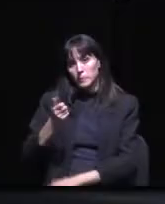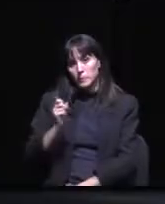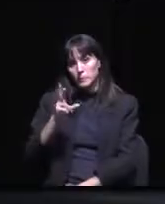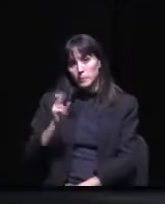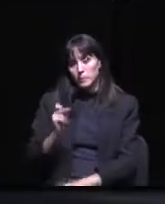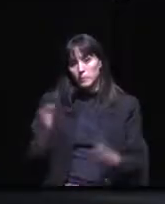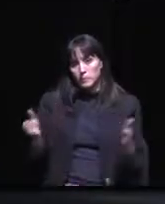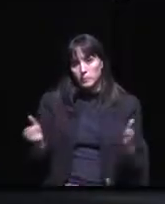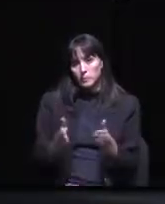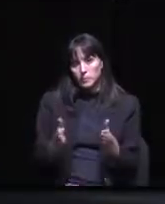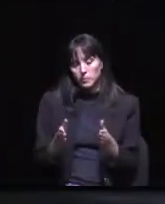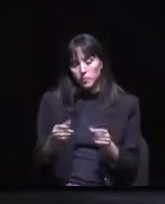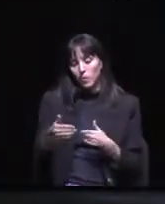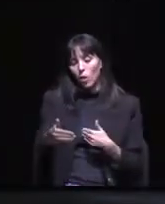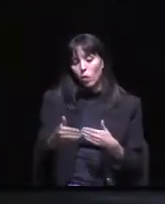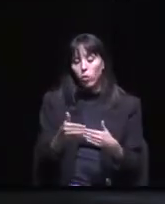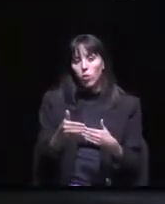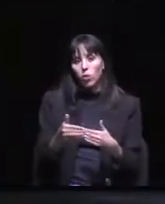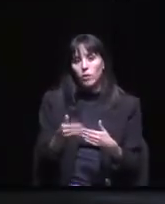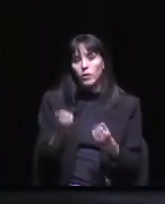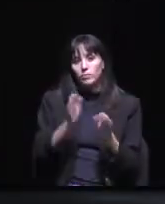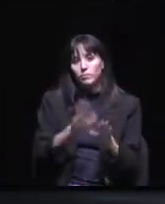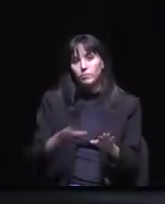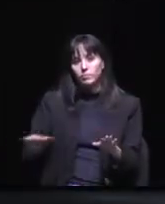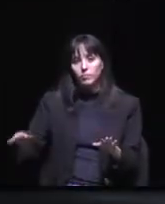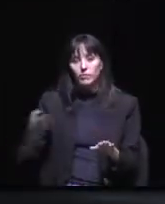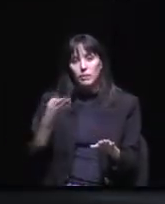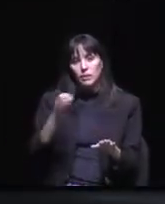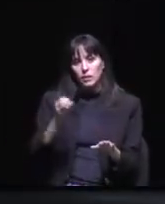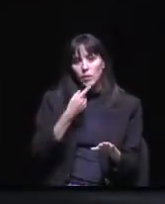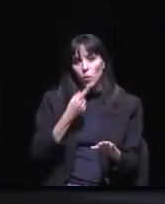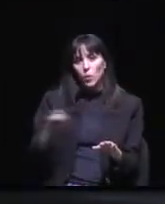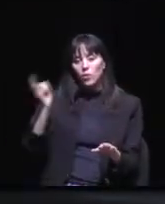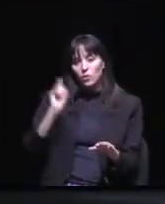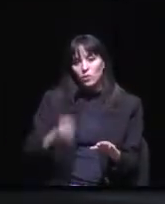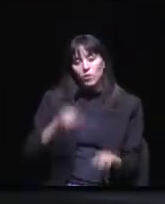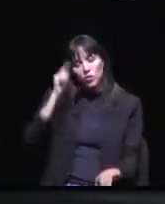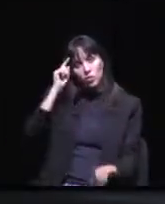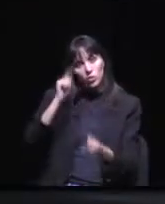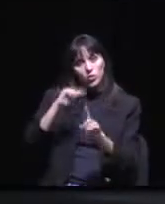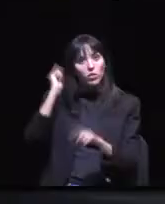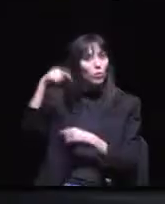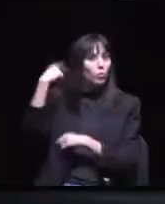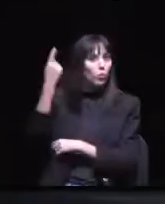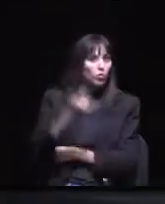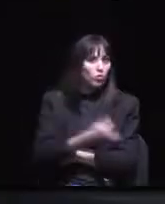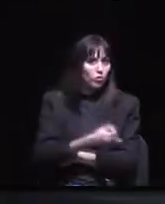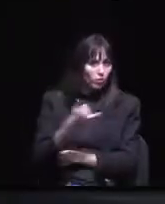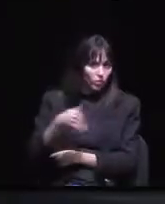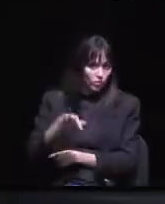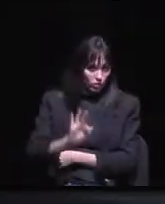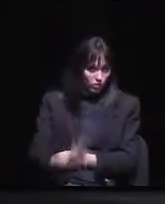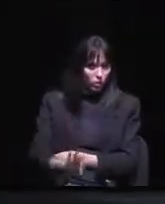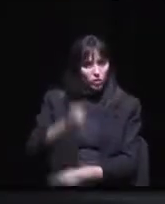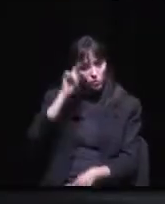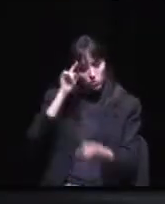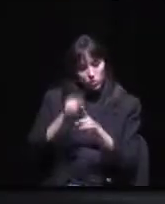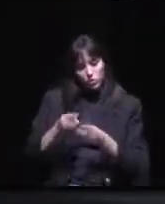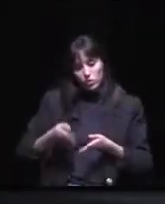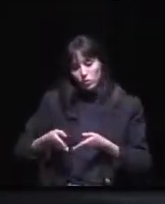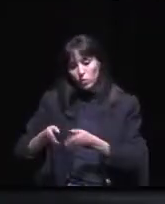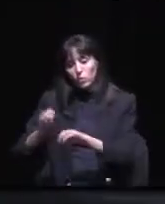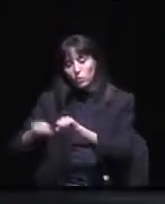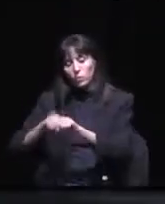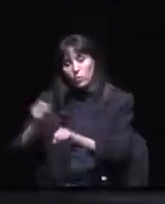um quarteirão e a repor 70 lugares de estacionamento, para depois, em 2024, concretizar uma pista ciclável